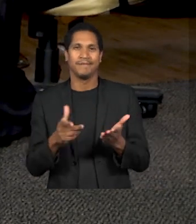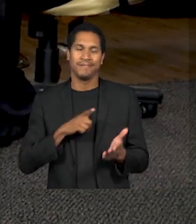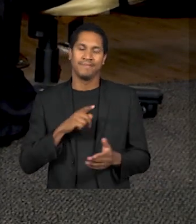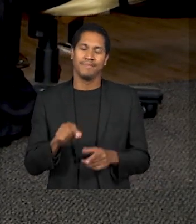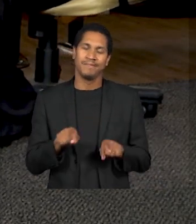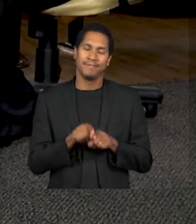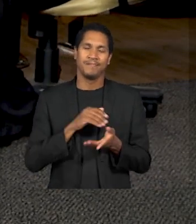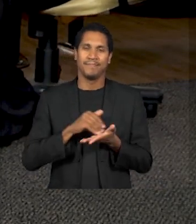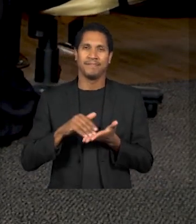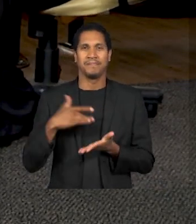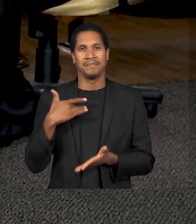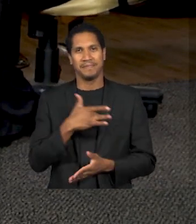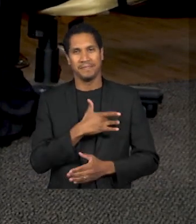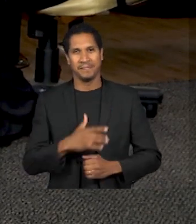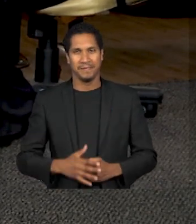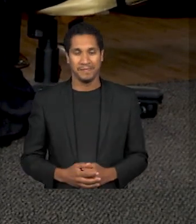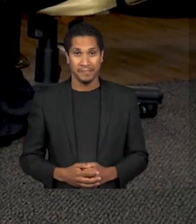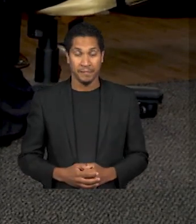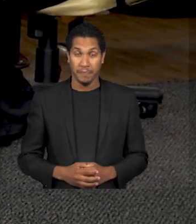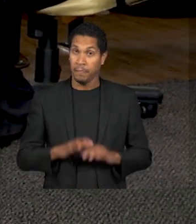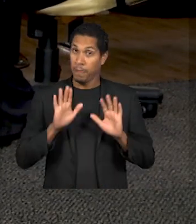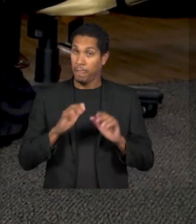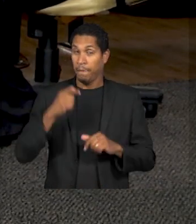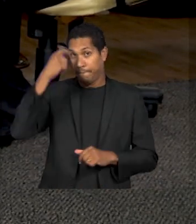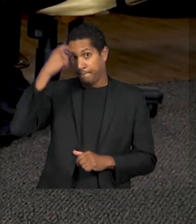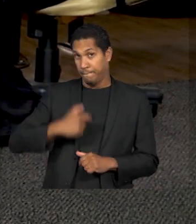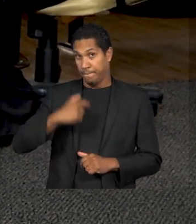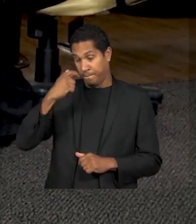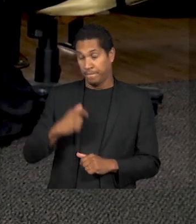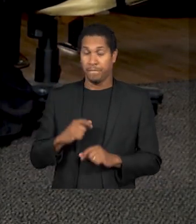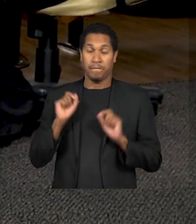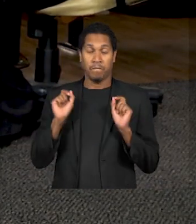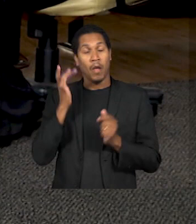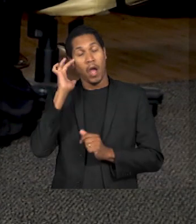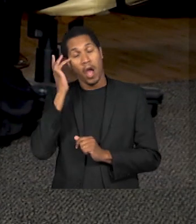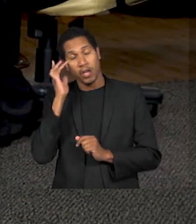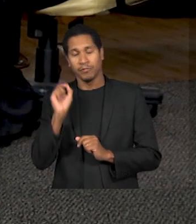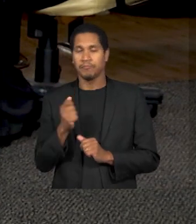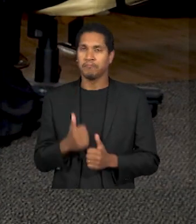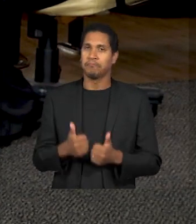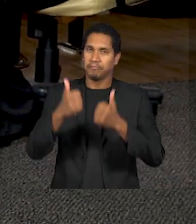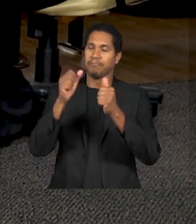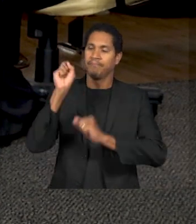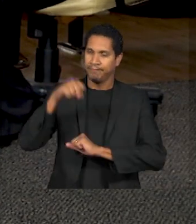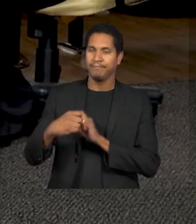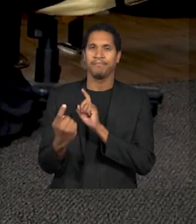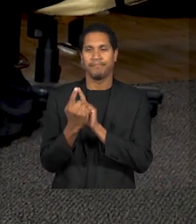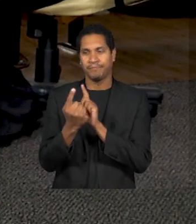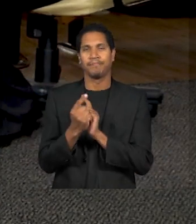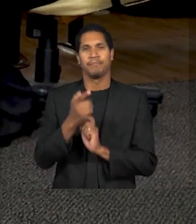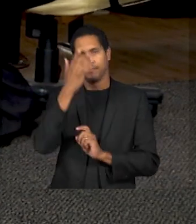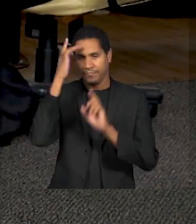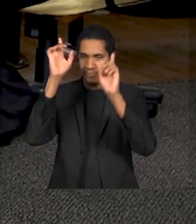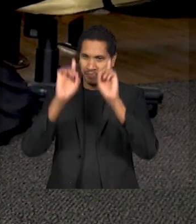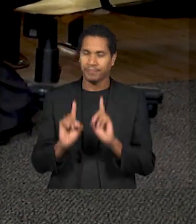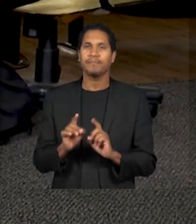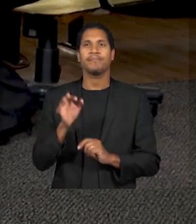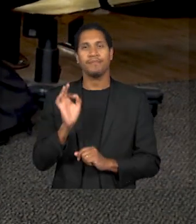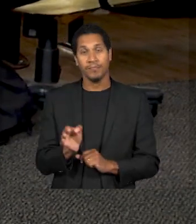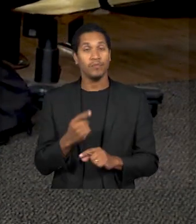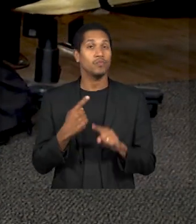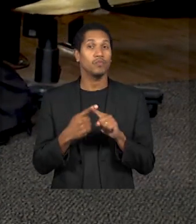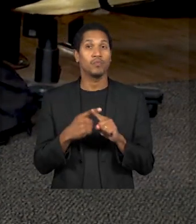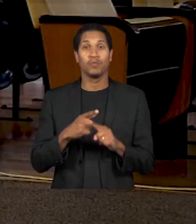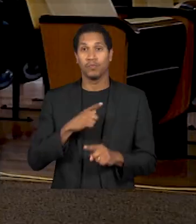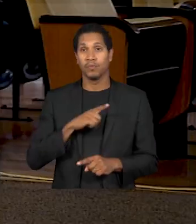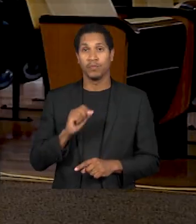da Saúde. Eu, particularmente, acho que melhorou muito o atendimento na saúde para pessoa com deficiência, graças